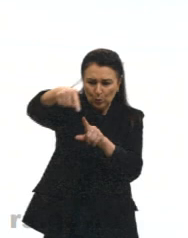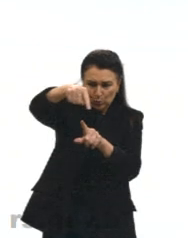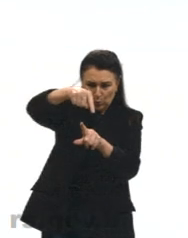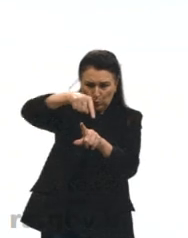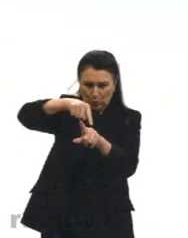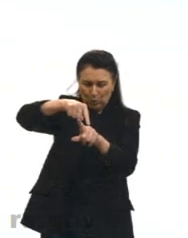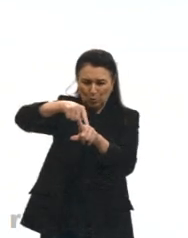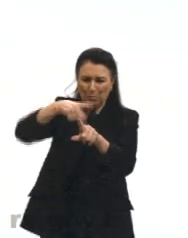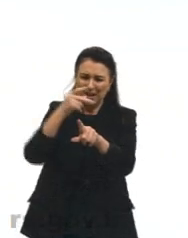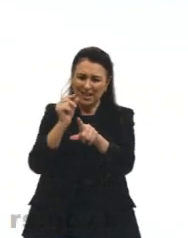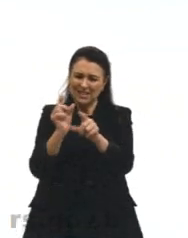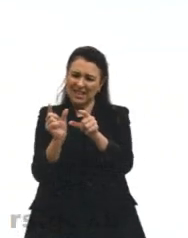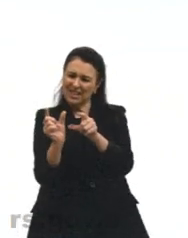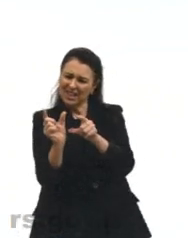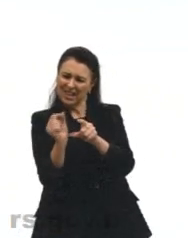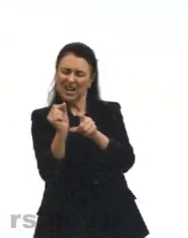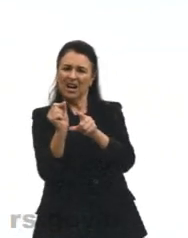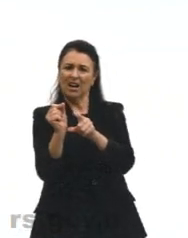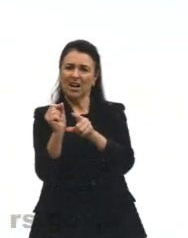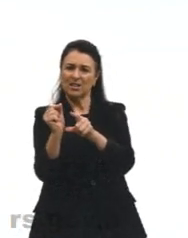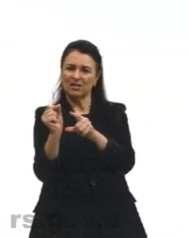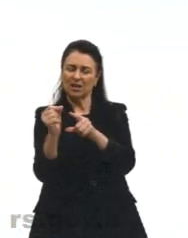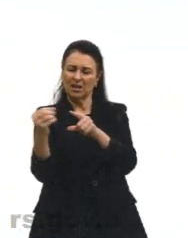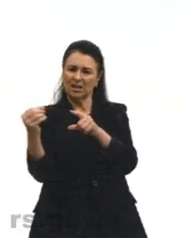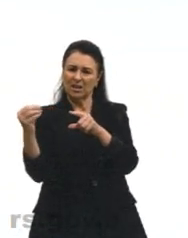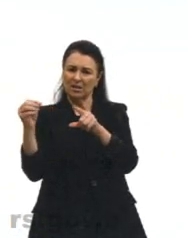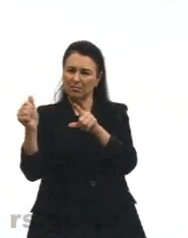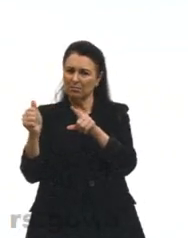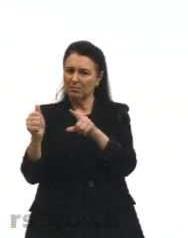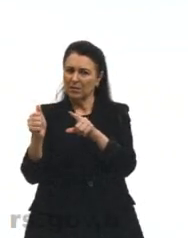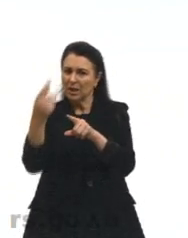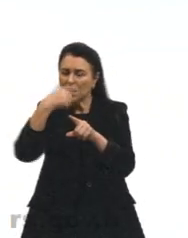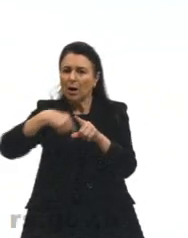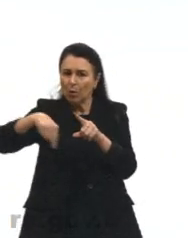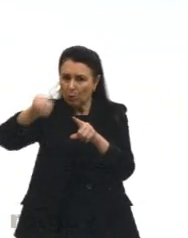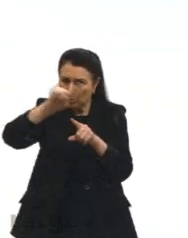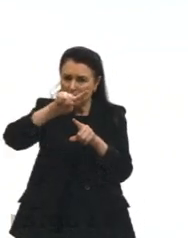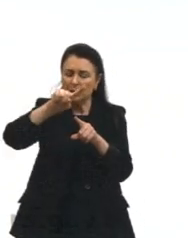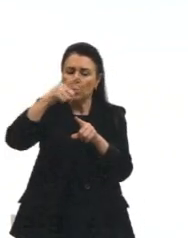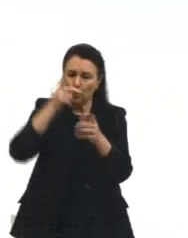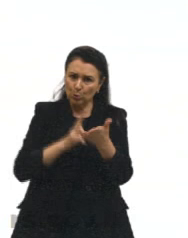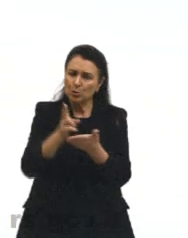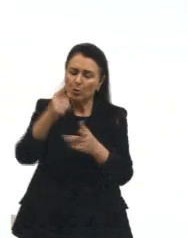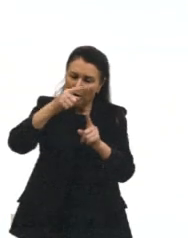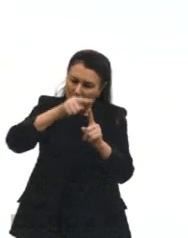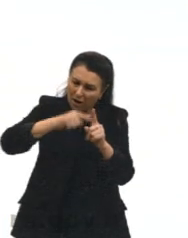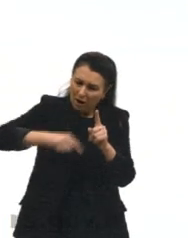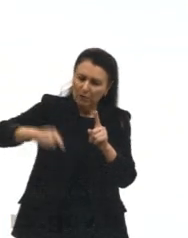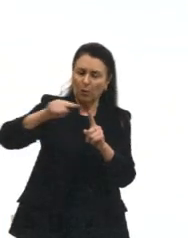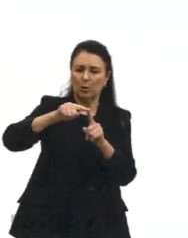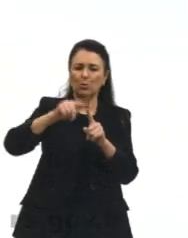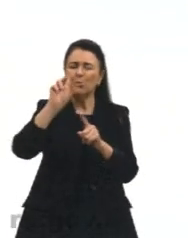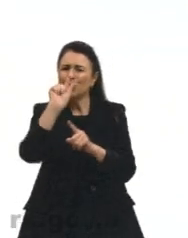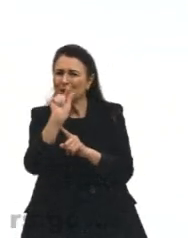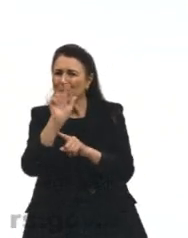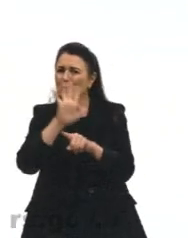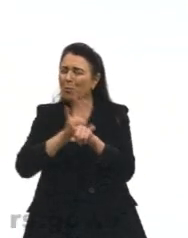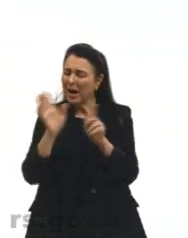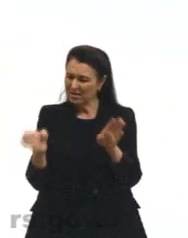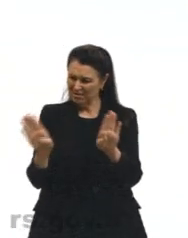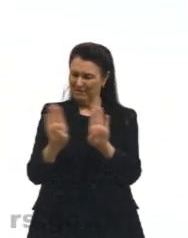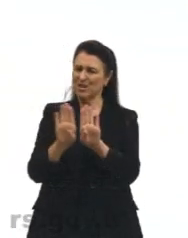outra ponta tem uma espécie de encaixe entende a ponta tem outra volta só que essa mais fechada